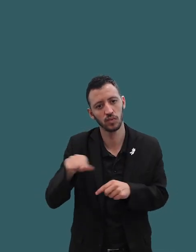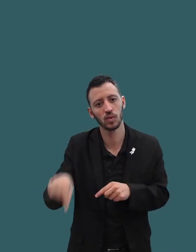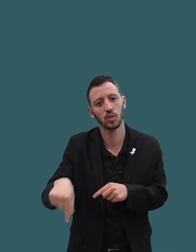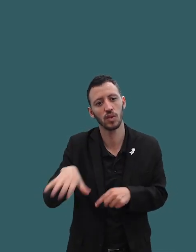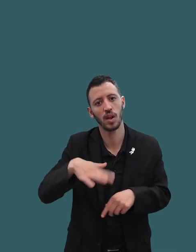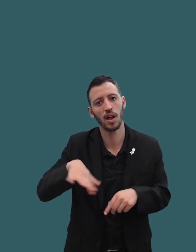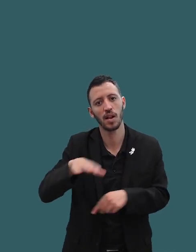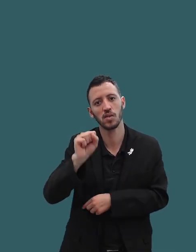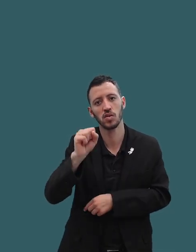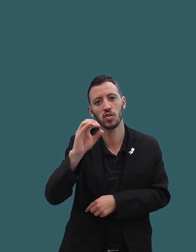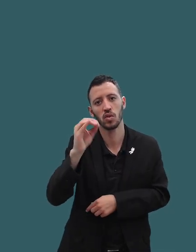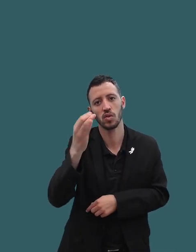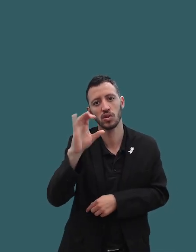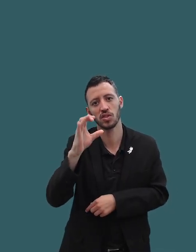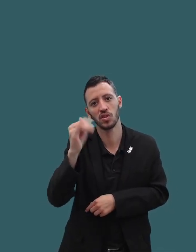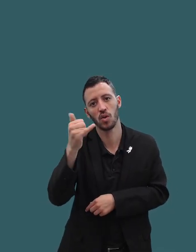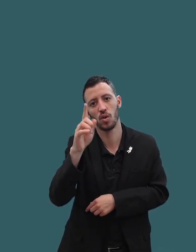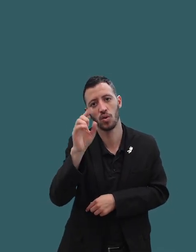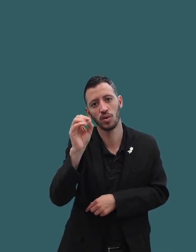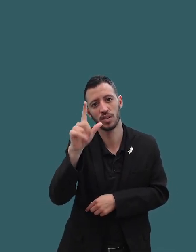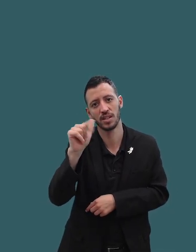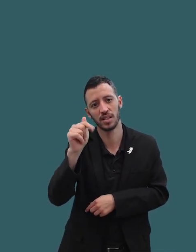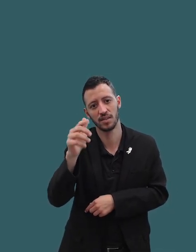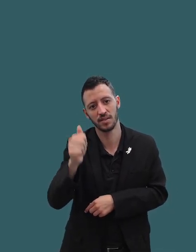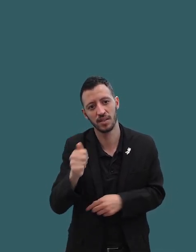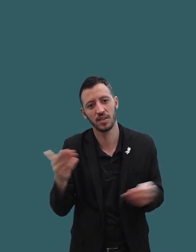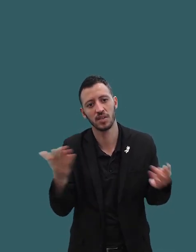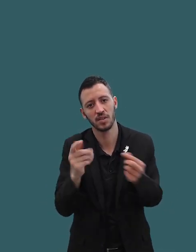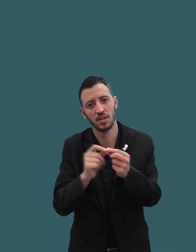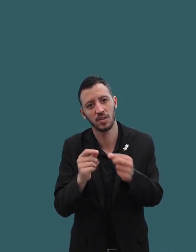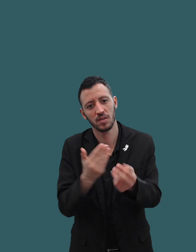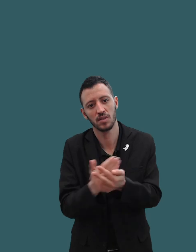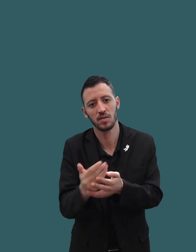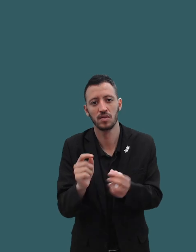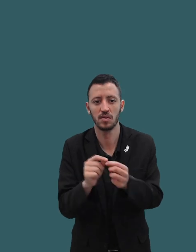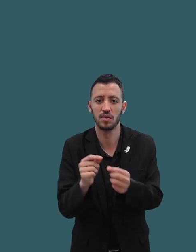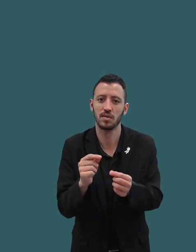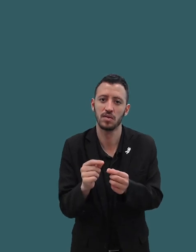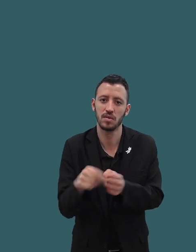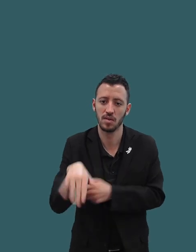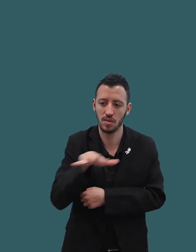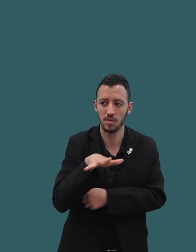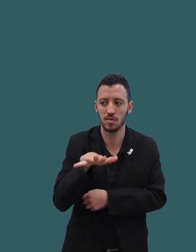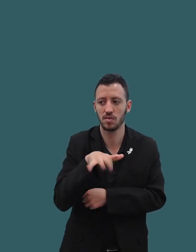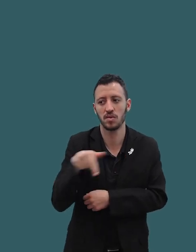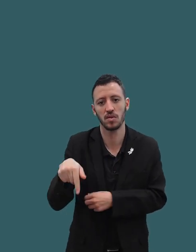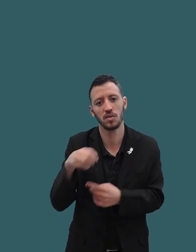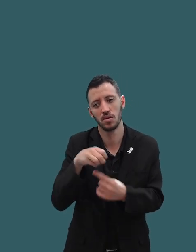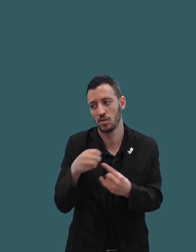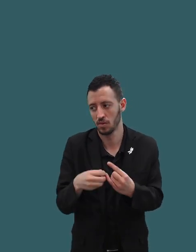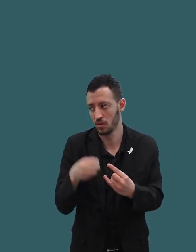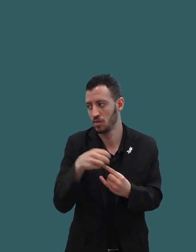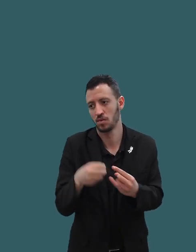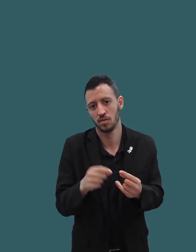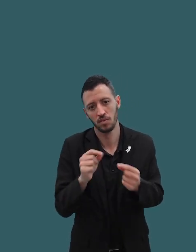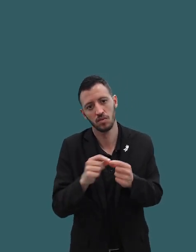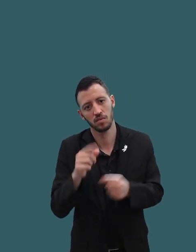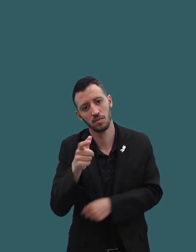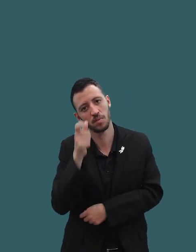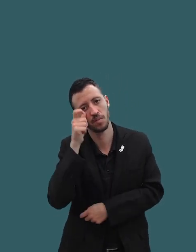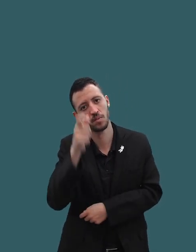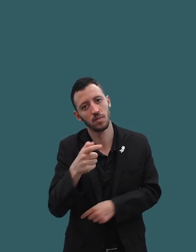socióloga, historiadora de formação, mas a gente acabou fazendo dessa área na Fiocruz um amálgama